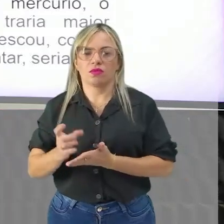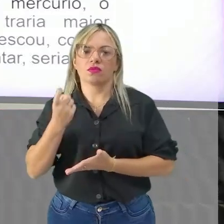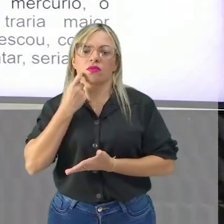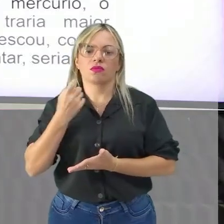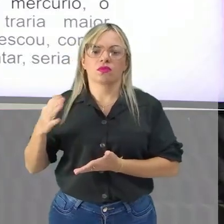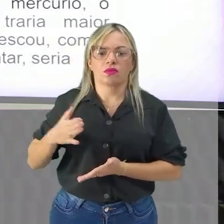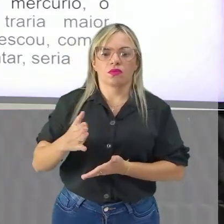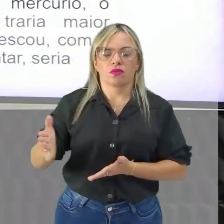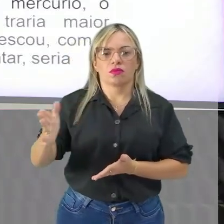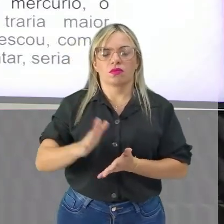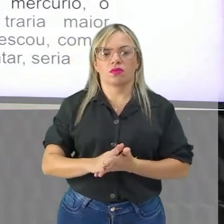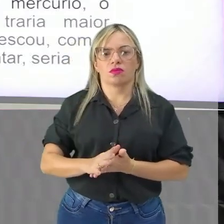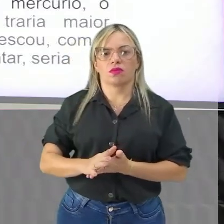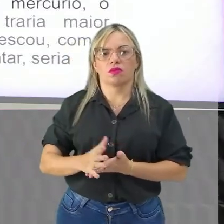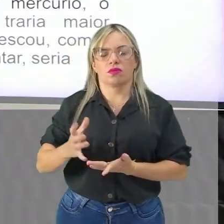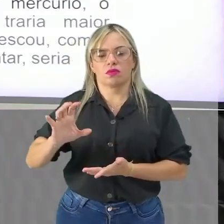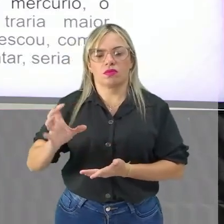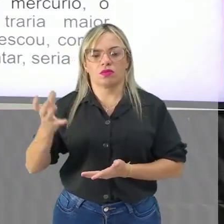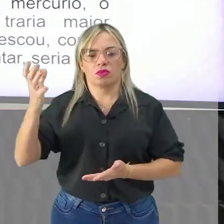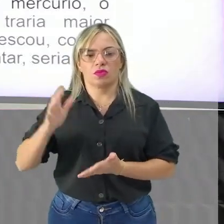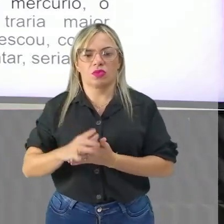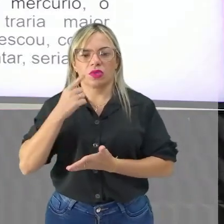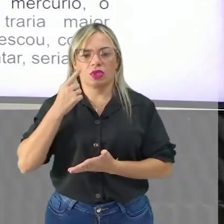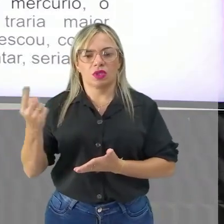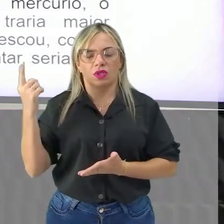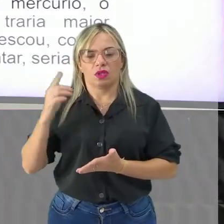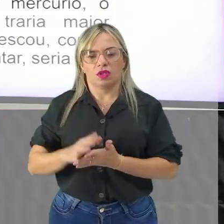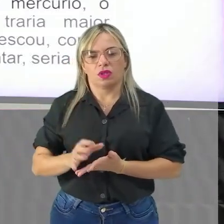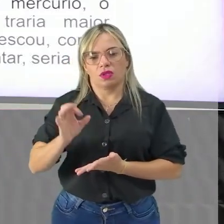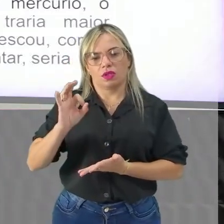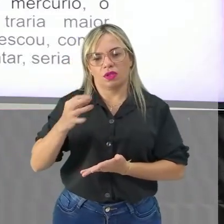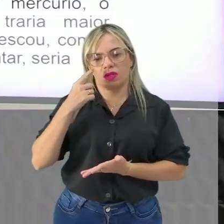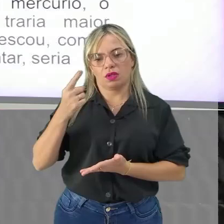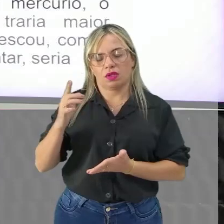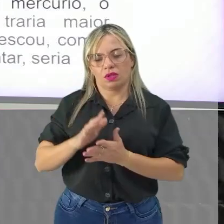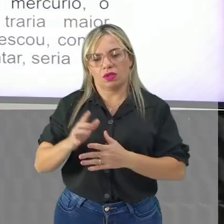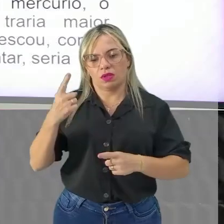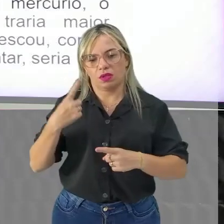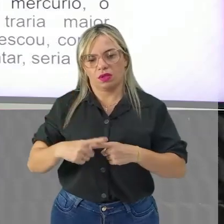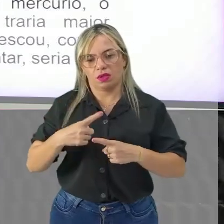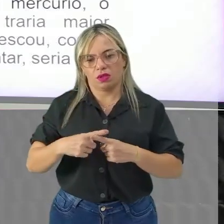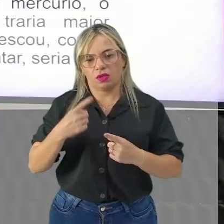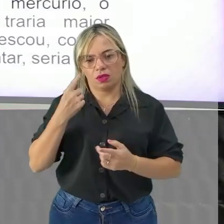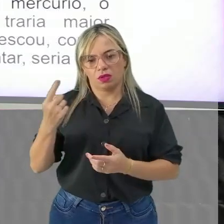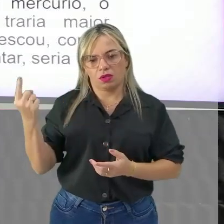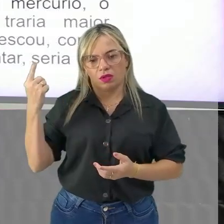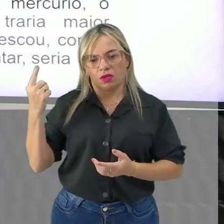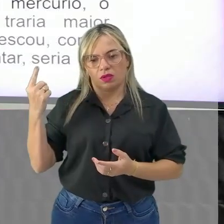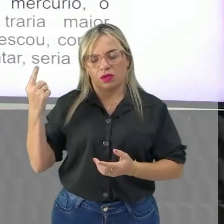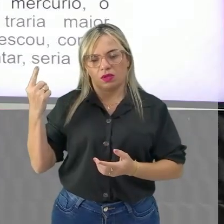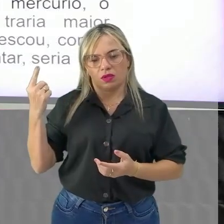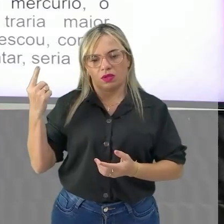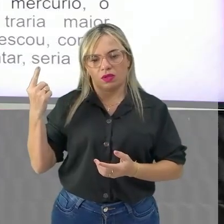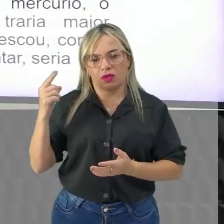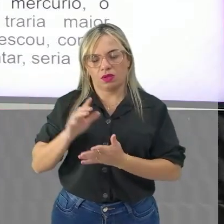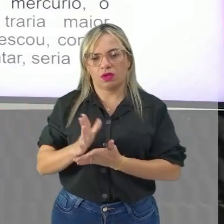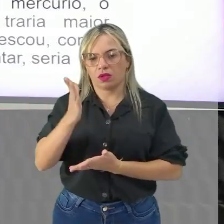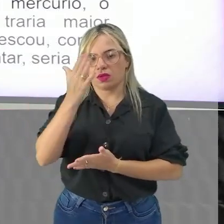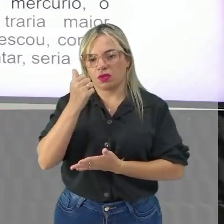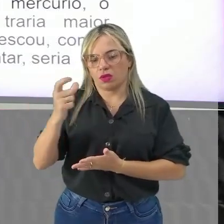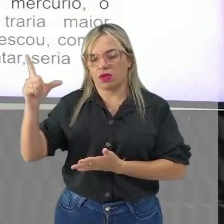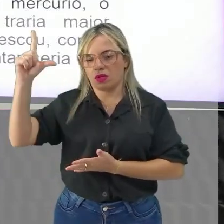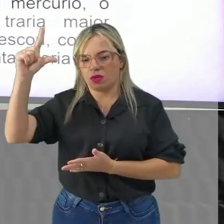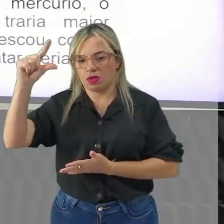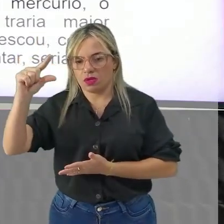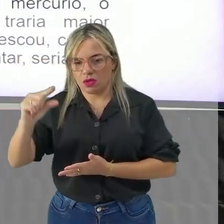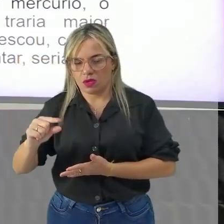acontece, por que essa alternativa é a correta. Porque o peixe maior, ele consumiu o menor que